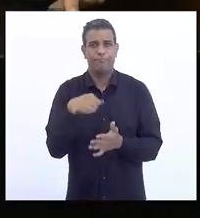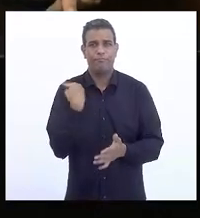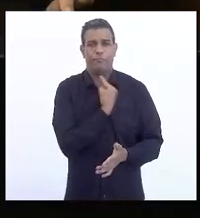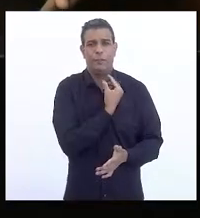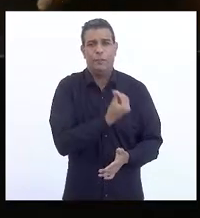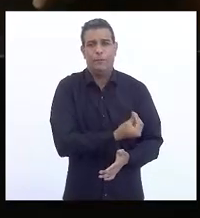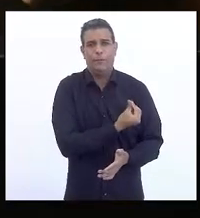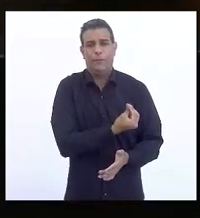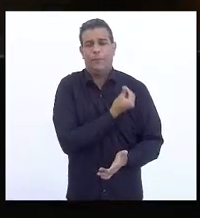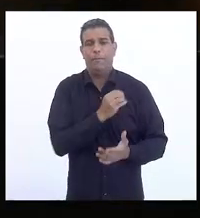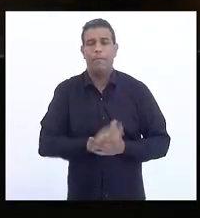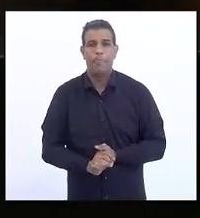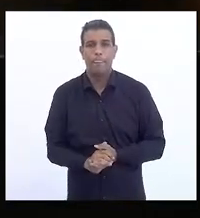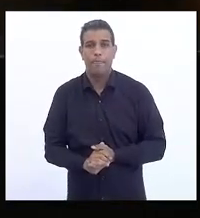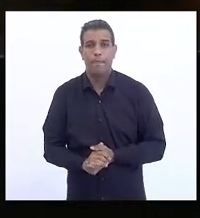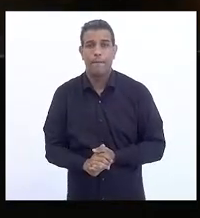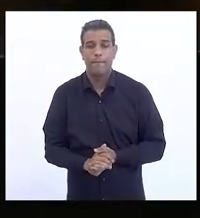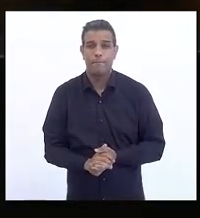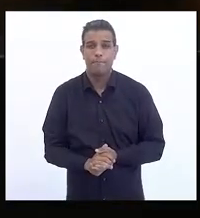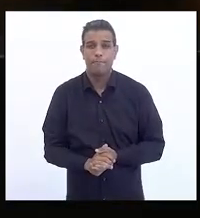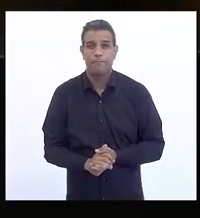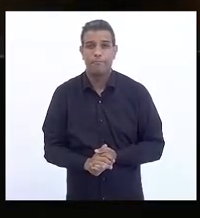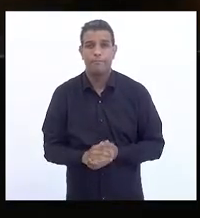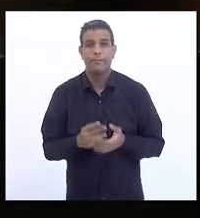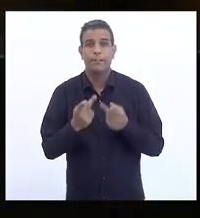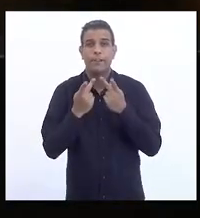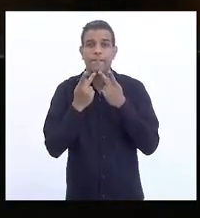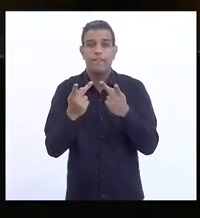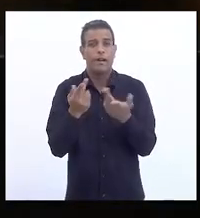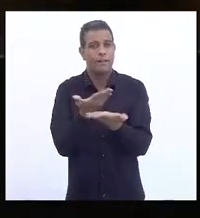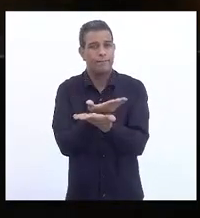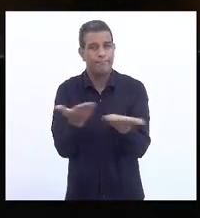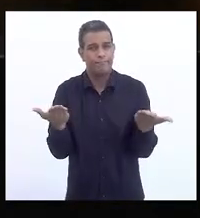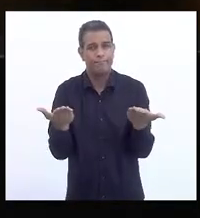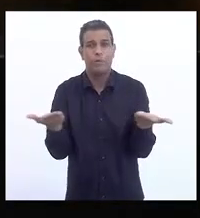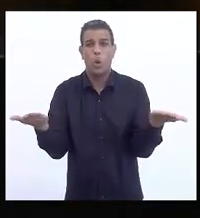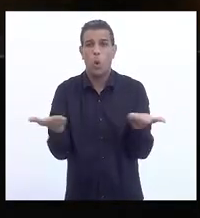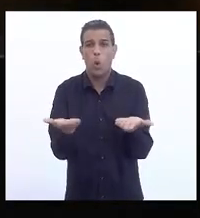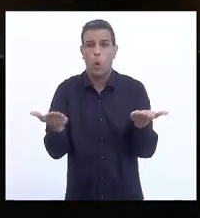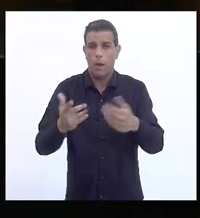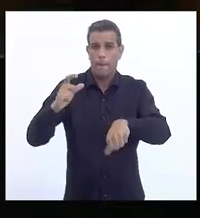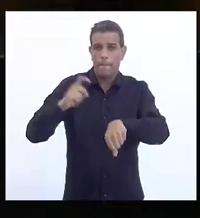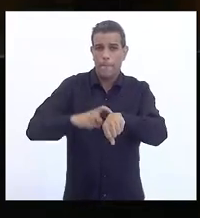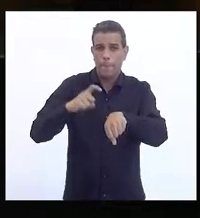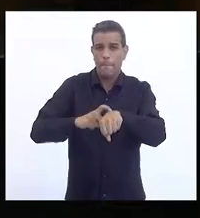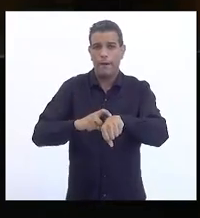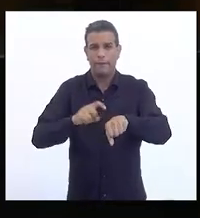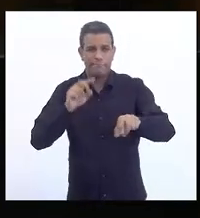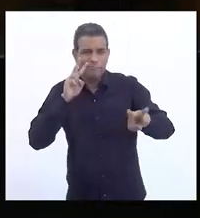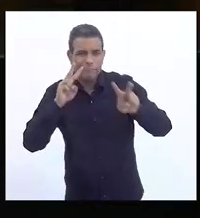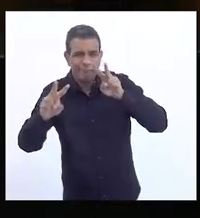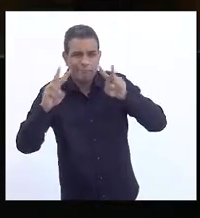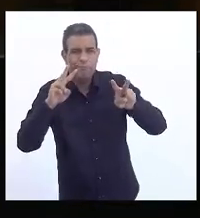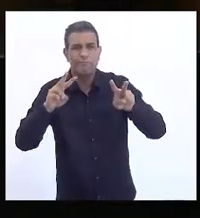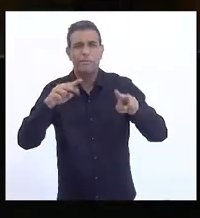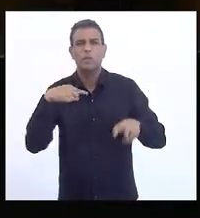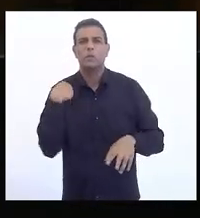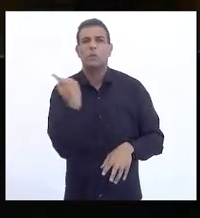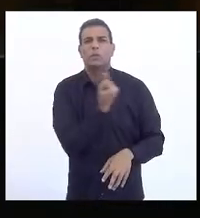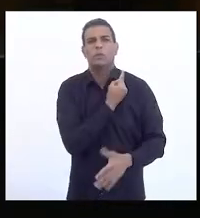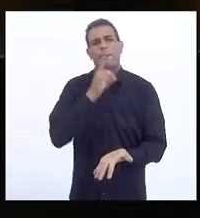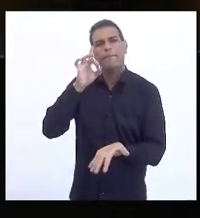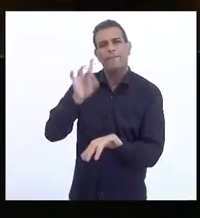E, portanto, só quero dizer que hoje, por conta dessa realidade,